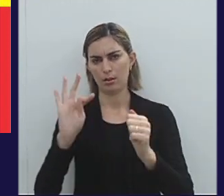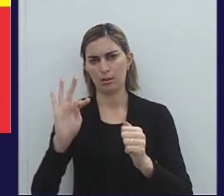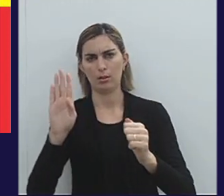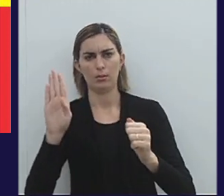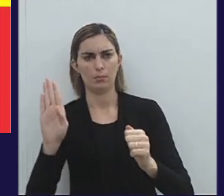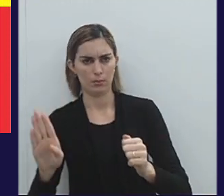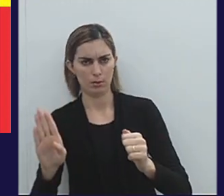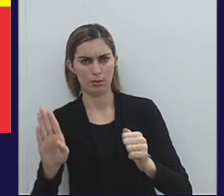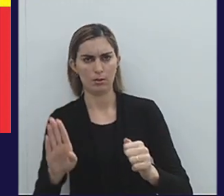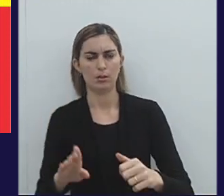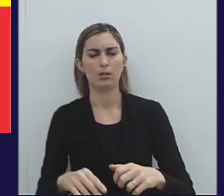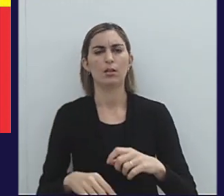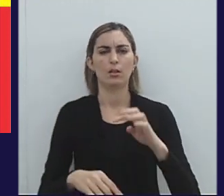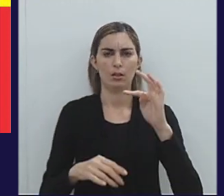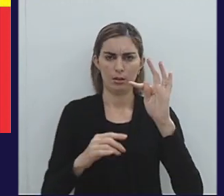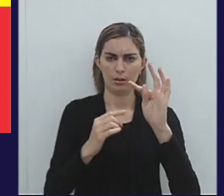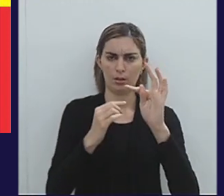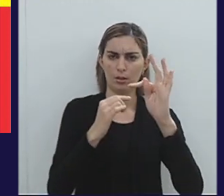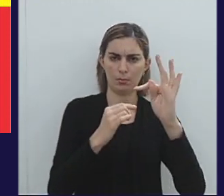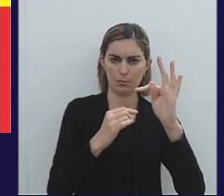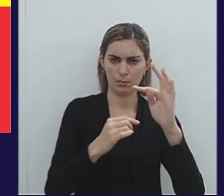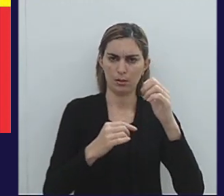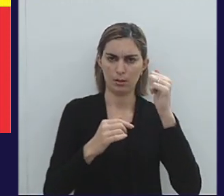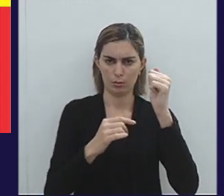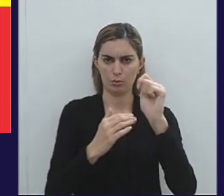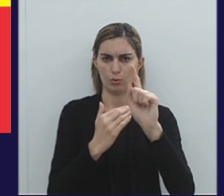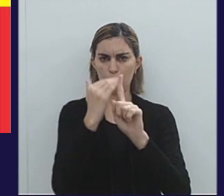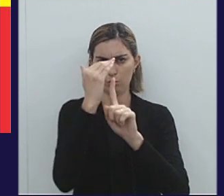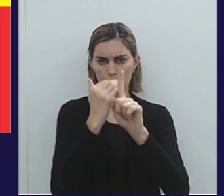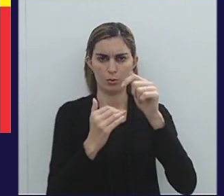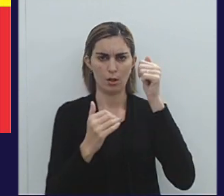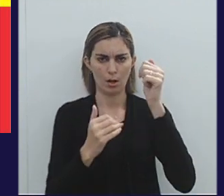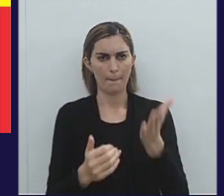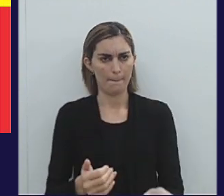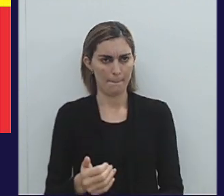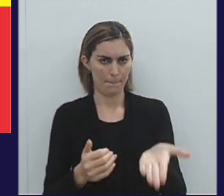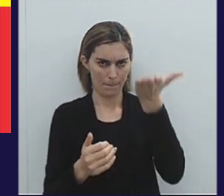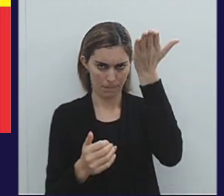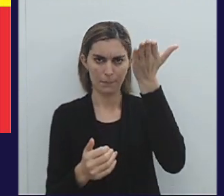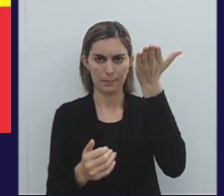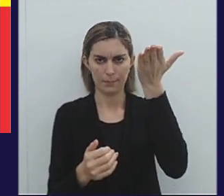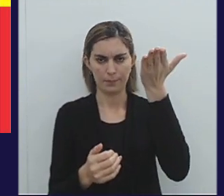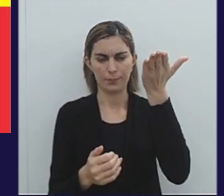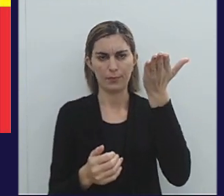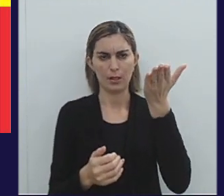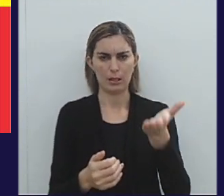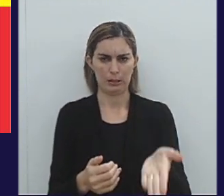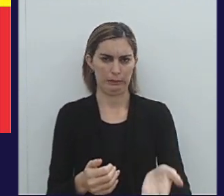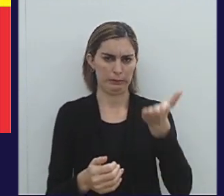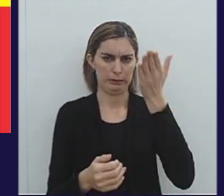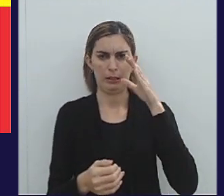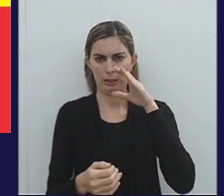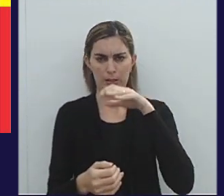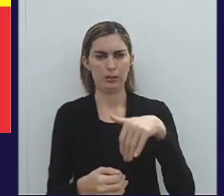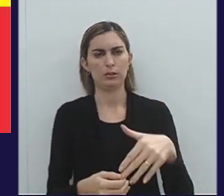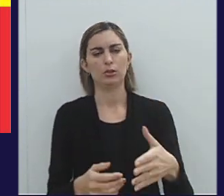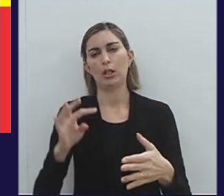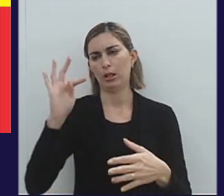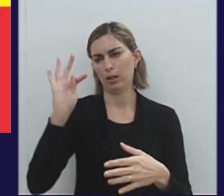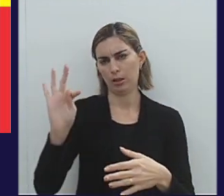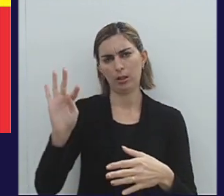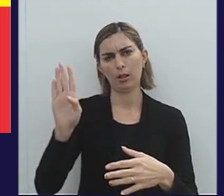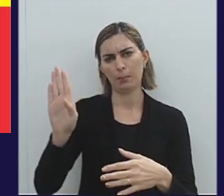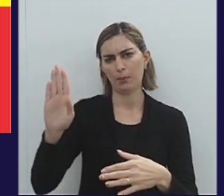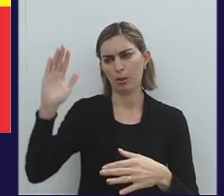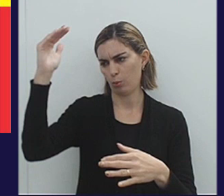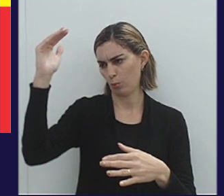O TA, na realidade, é a temperatura A, que vai estar mais elevado, né? Uma temperatura mais alta. E eu